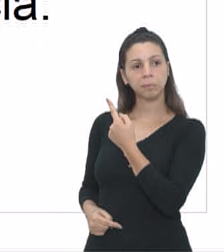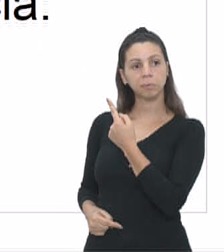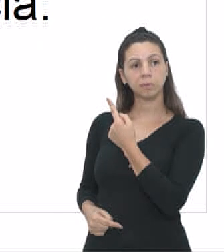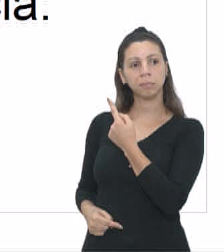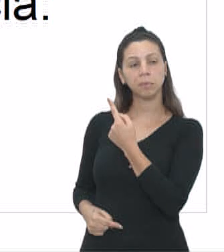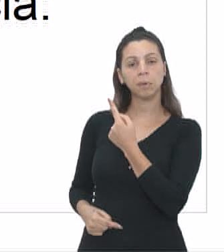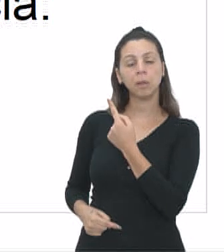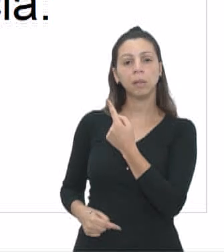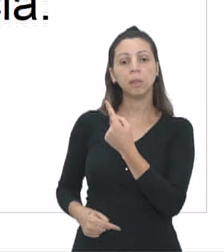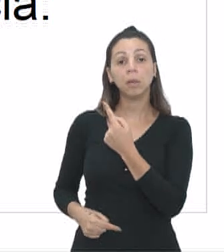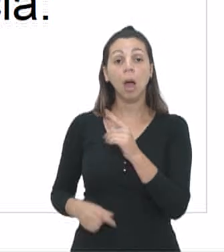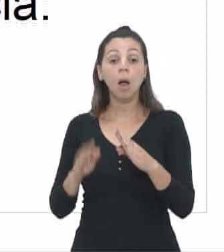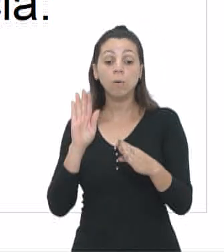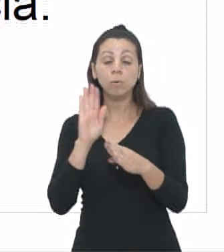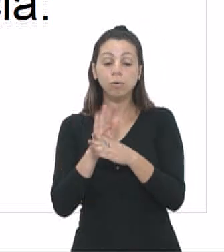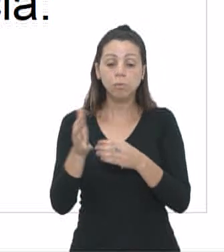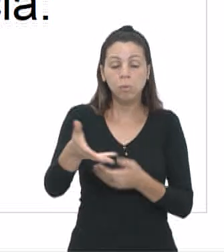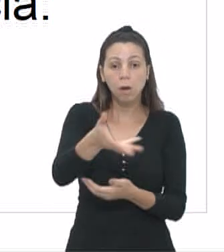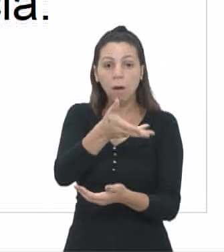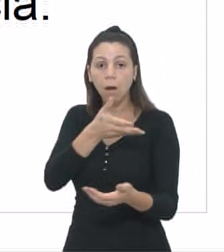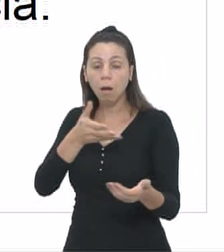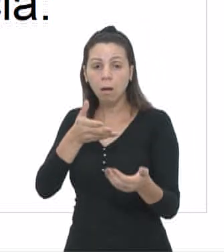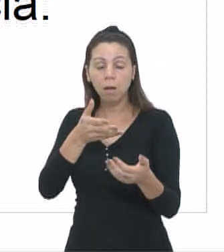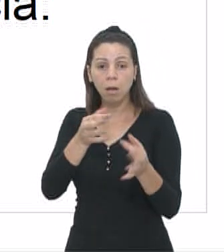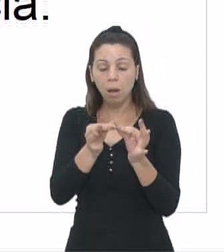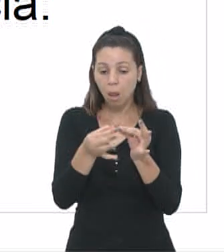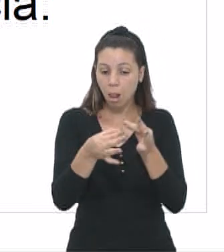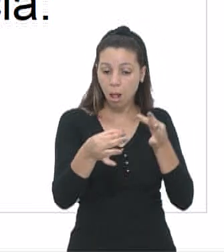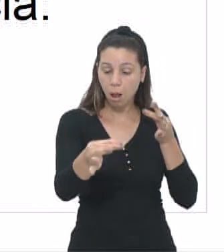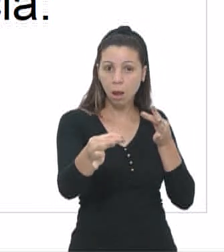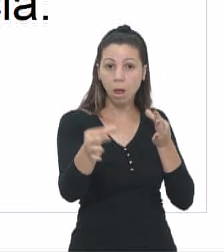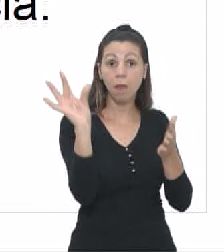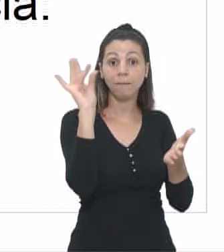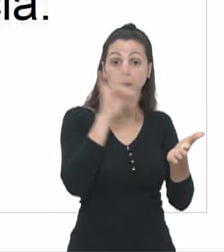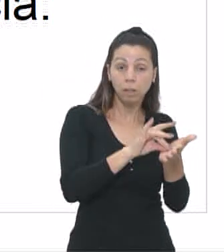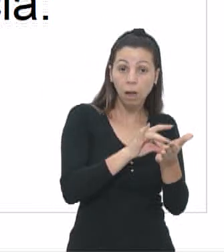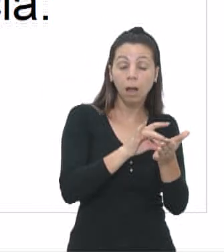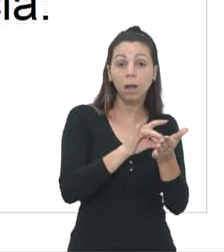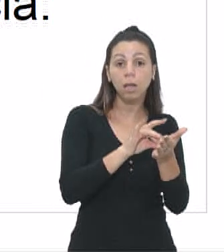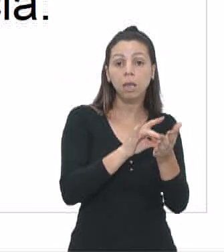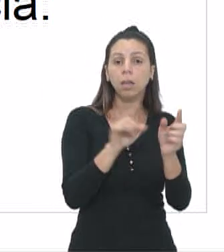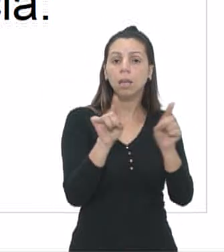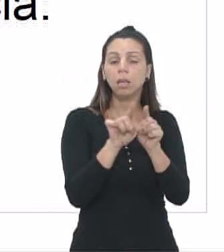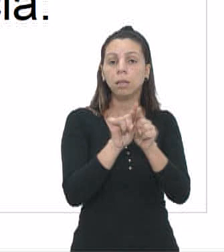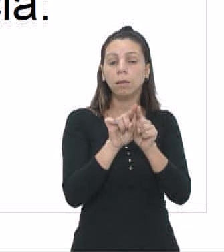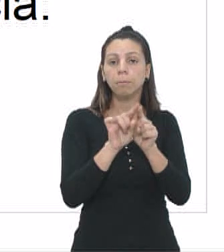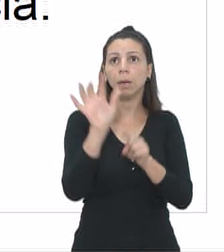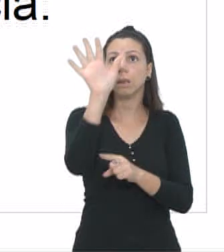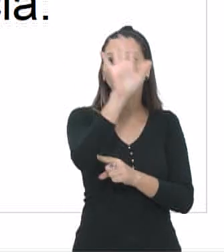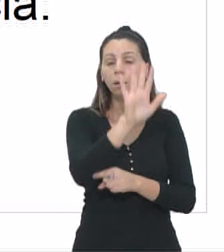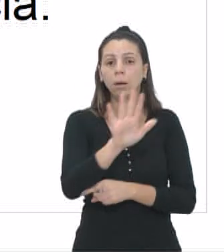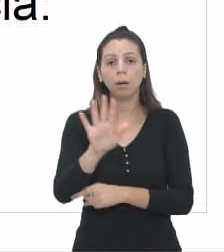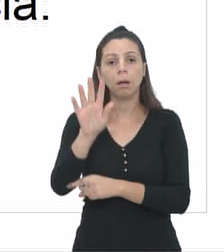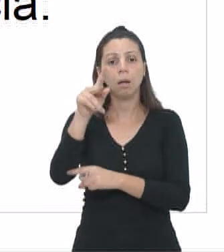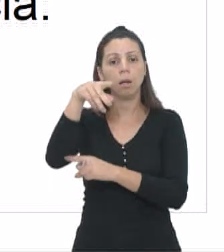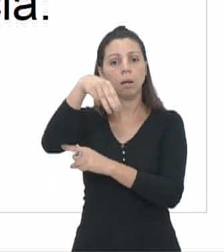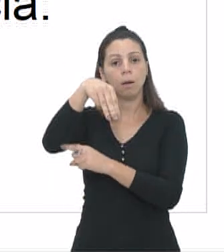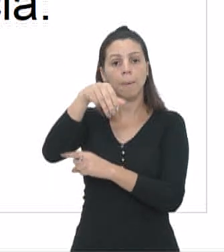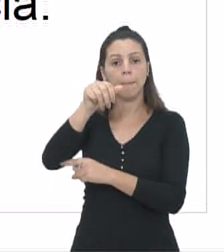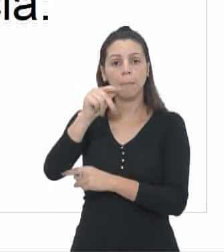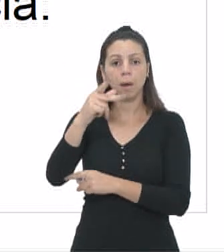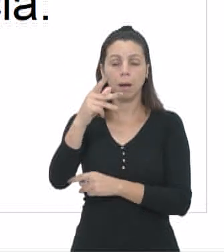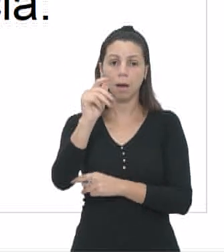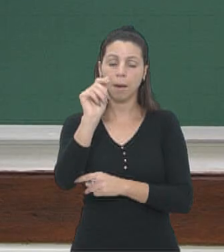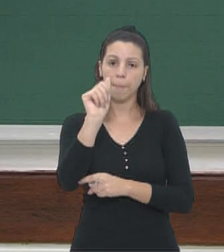ferramentas que possibilitam a relação entre a distância real e a distância apresentada no mapa. Toda vez que nós observamos um mapa,